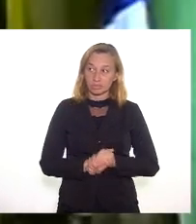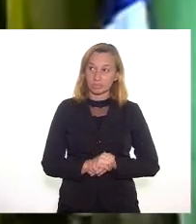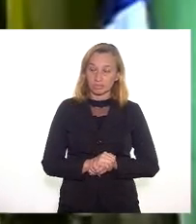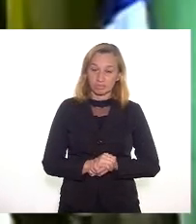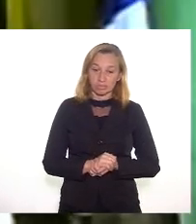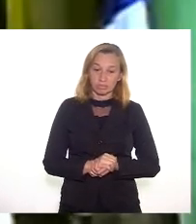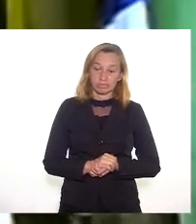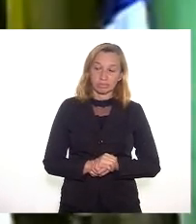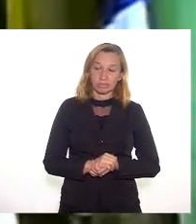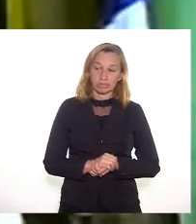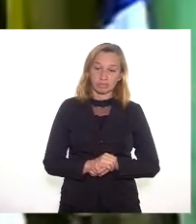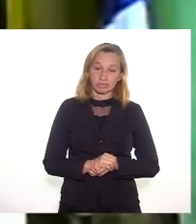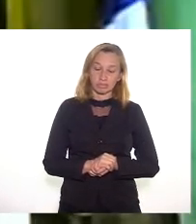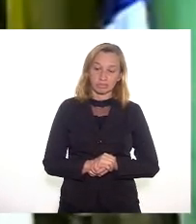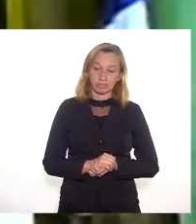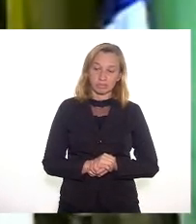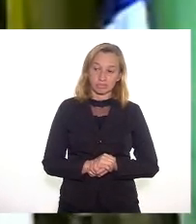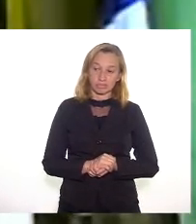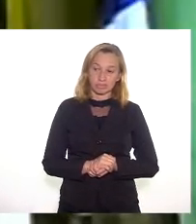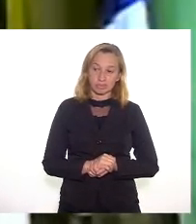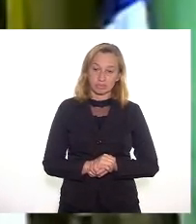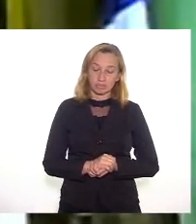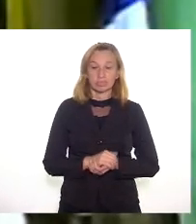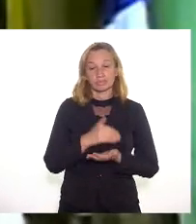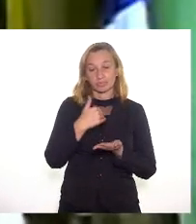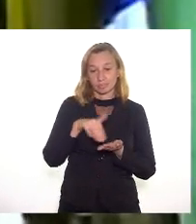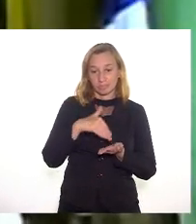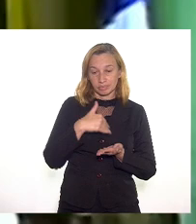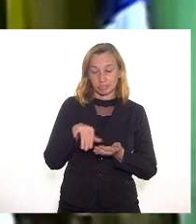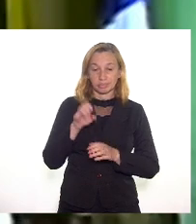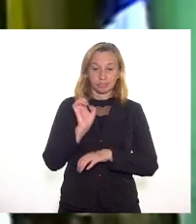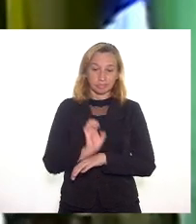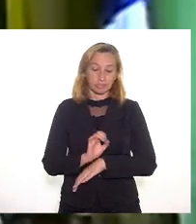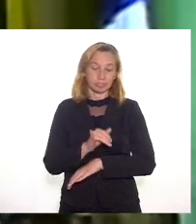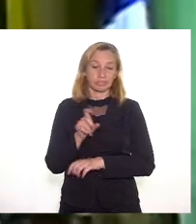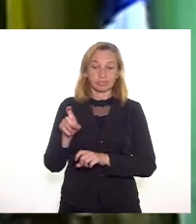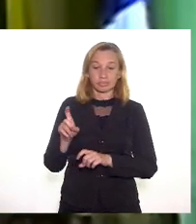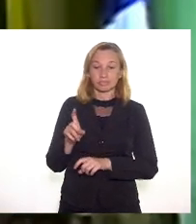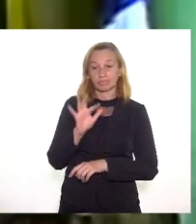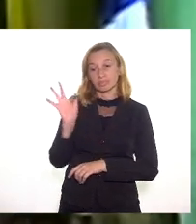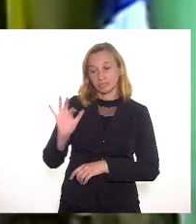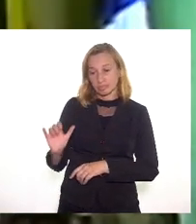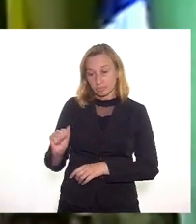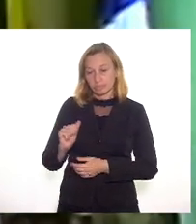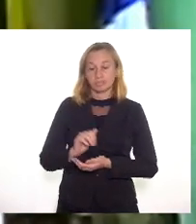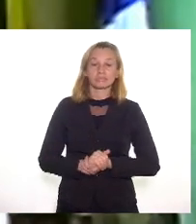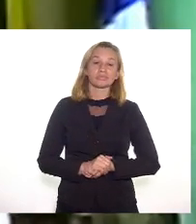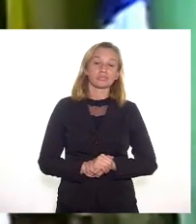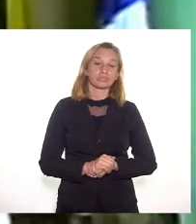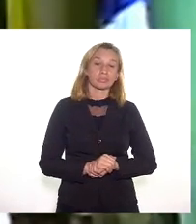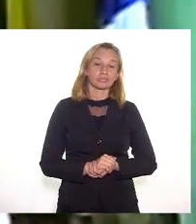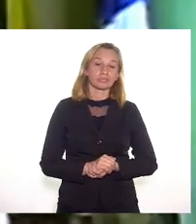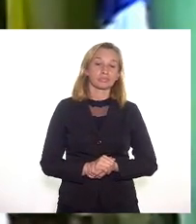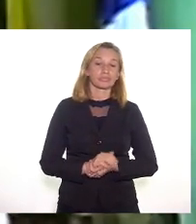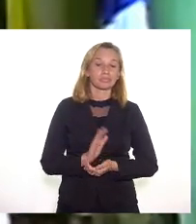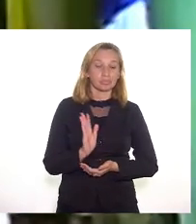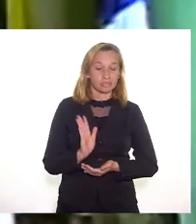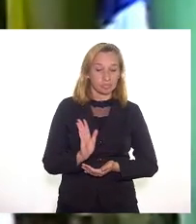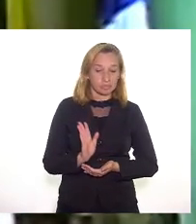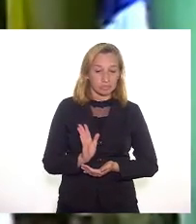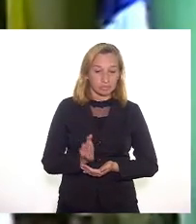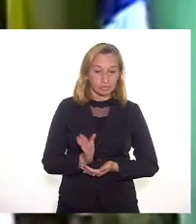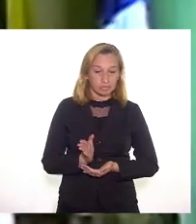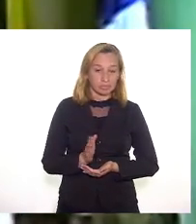alguns segmentos, inclusive na Secretaria de Estado de Fazenda, ele já ajustou